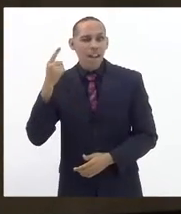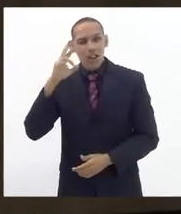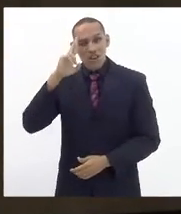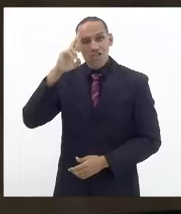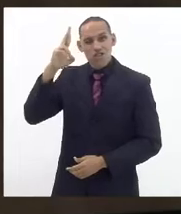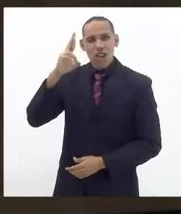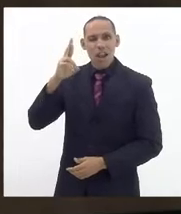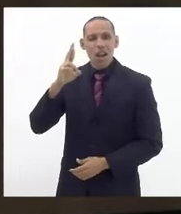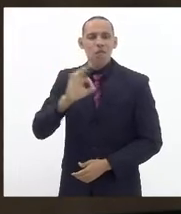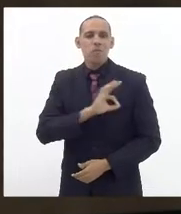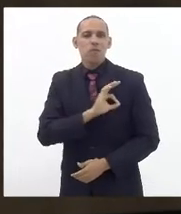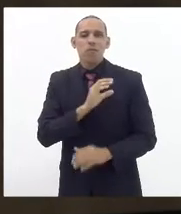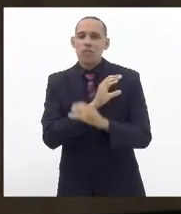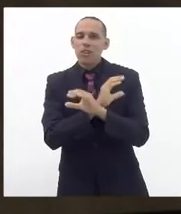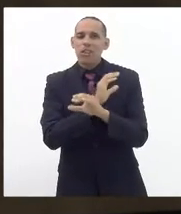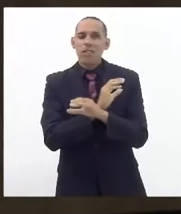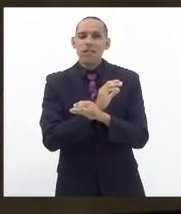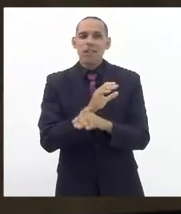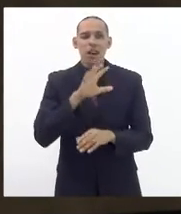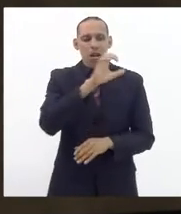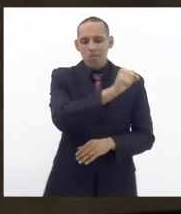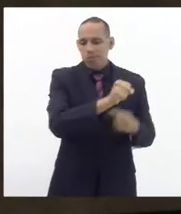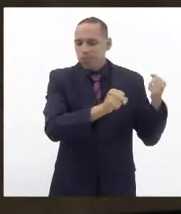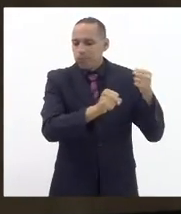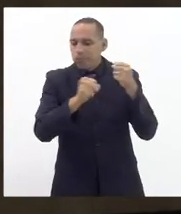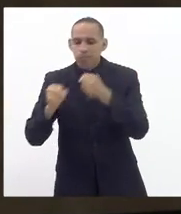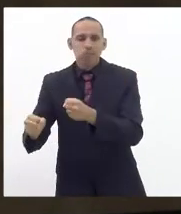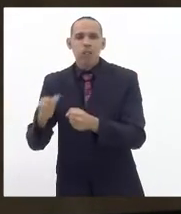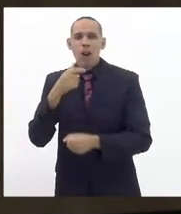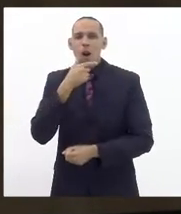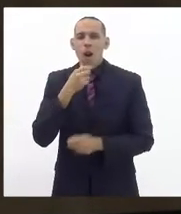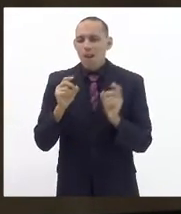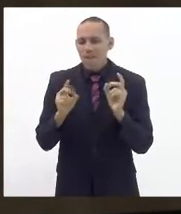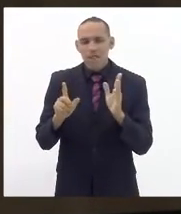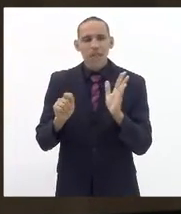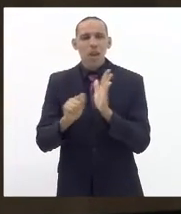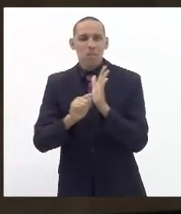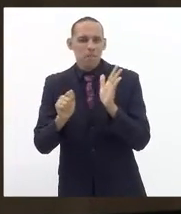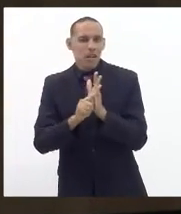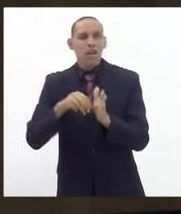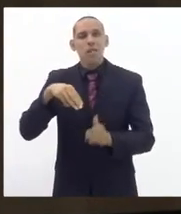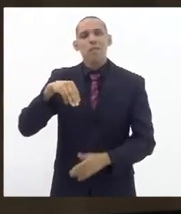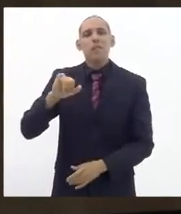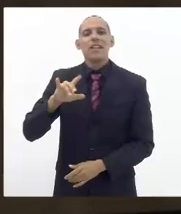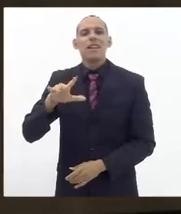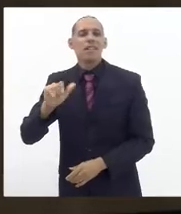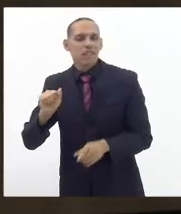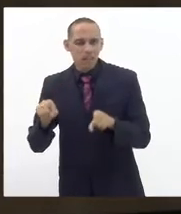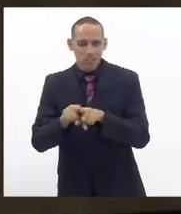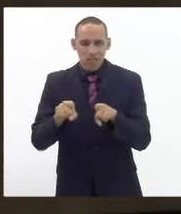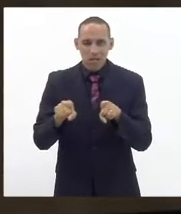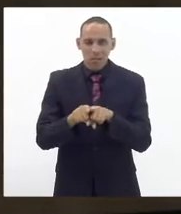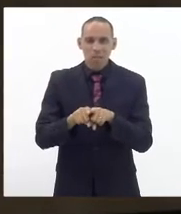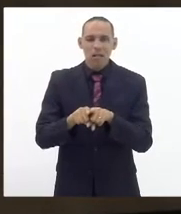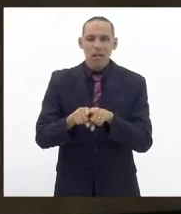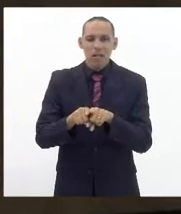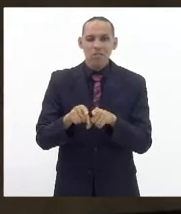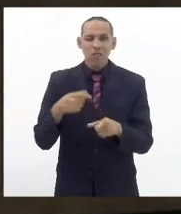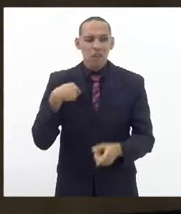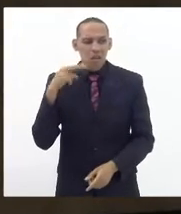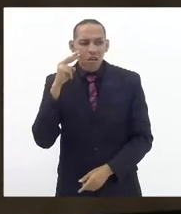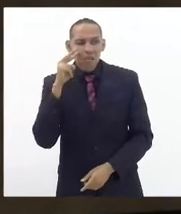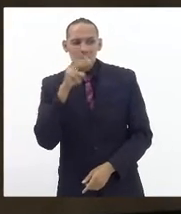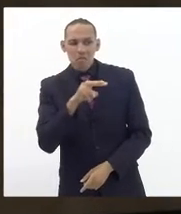Rio de Janeiro, que prendeu e combateu traficantes de drogas, milicianos, e, no entanto, eu não vejo a